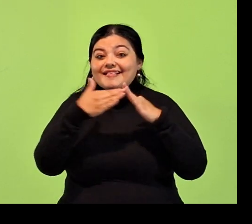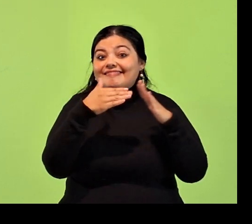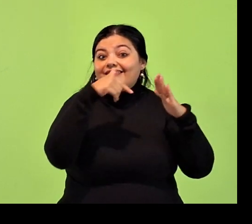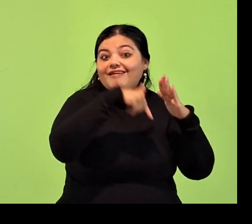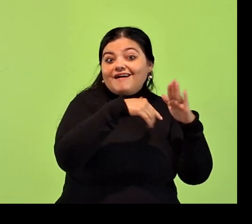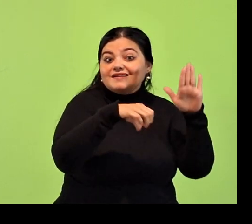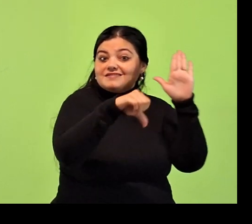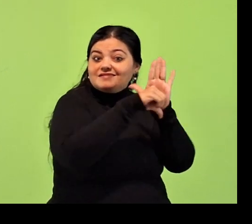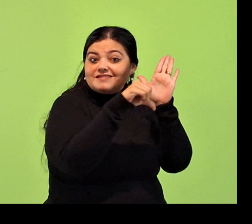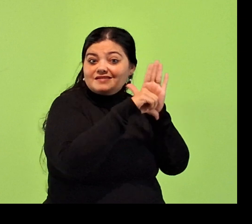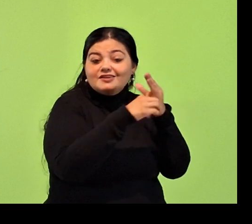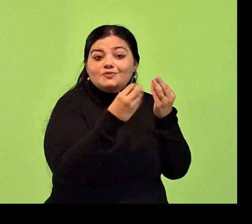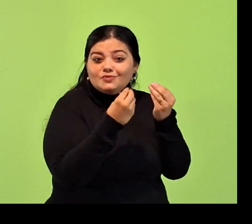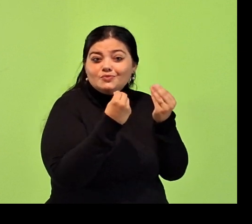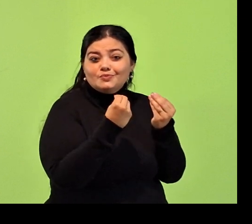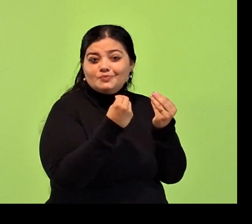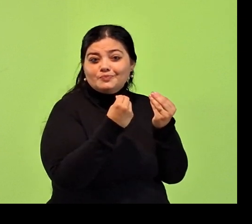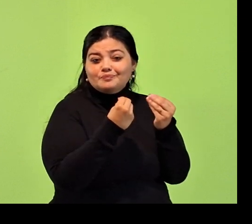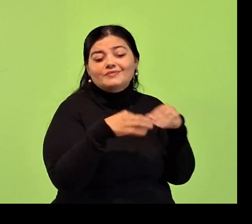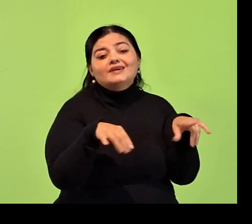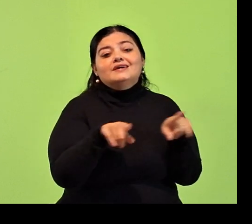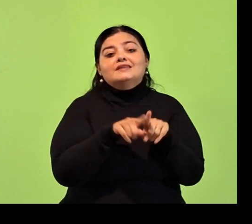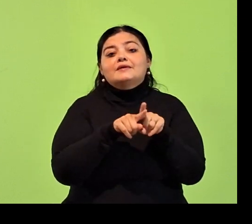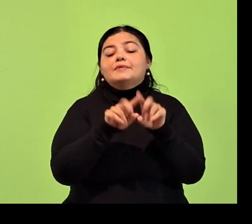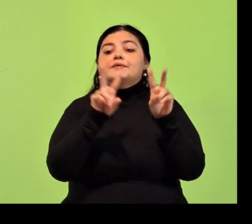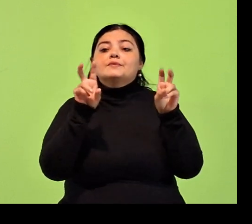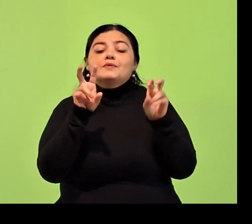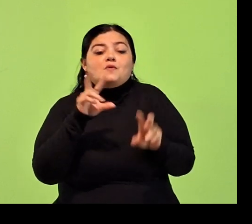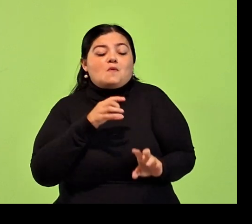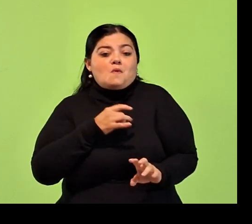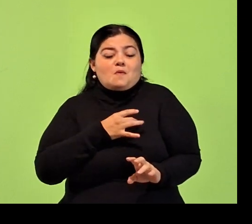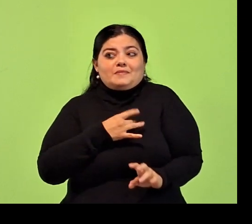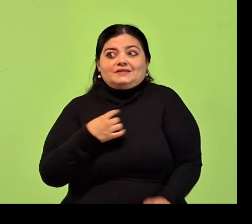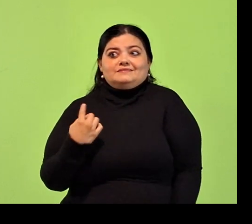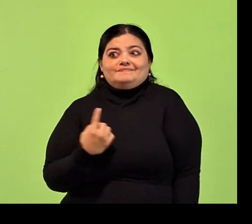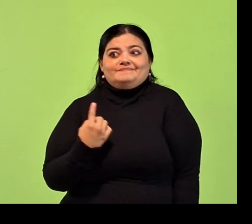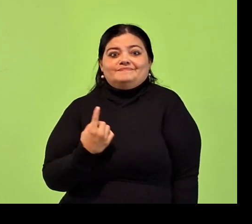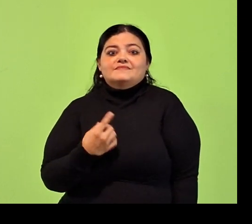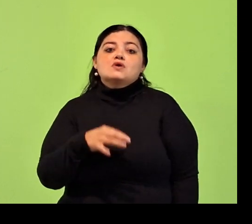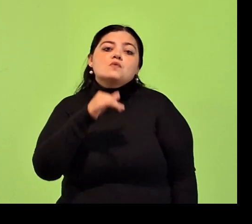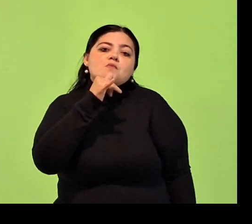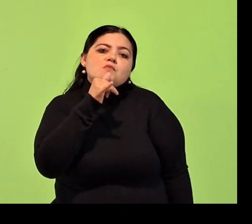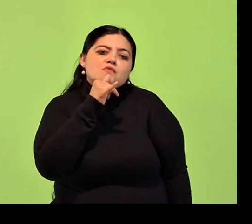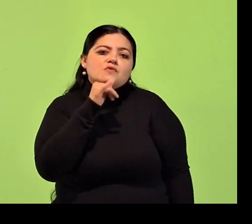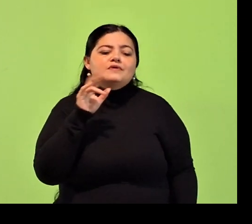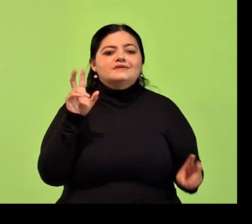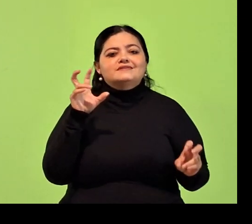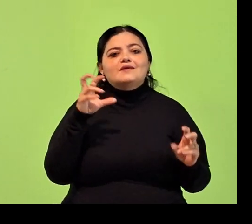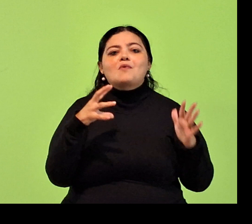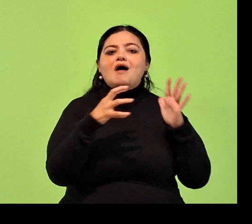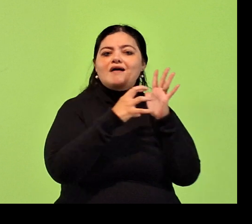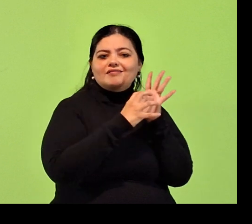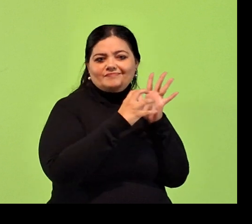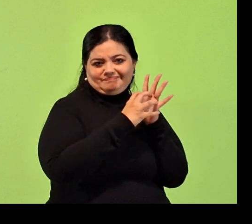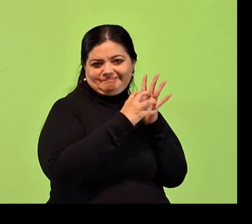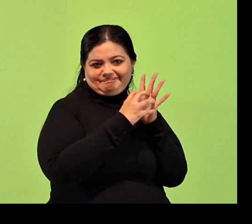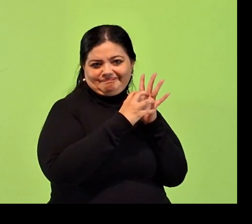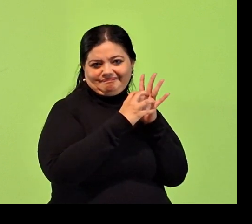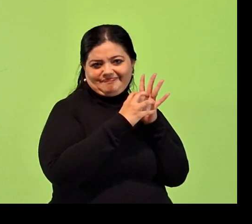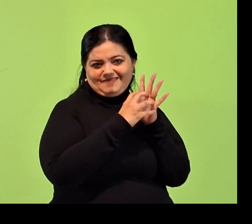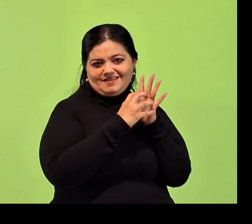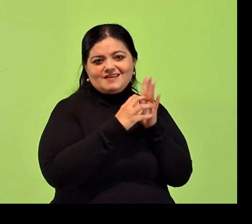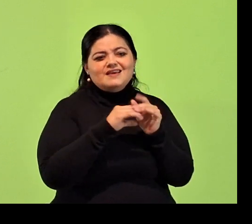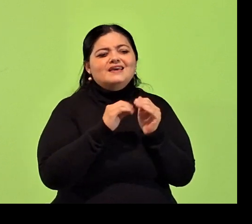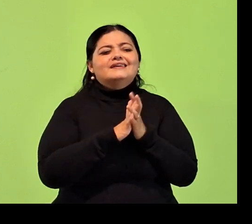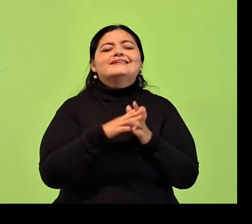casa. Já sobre o pânico sanitário, a gente pode citar o pânico em relação ao HIV, por exemplo.